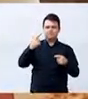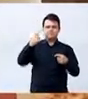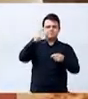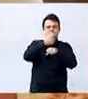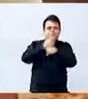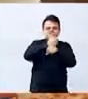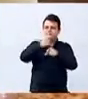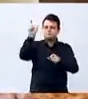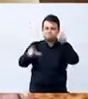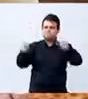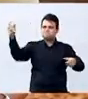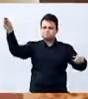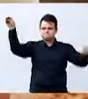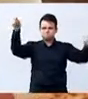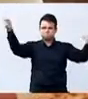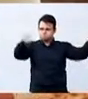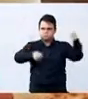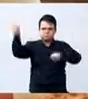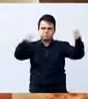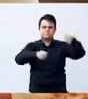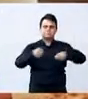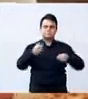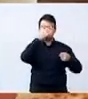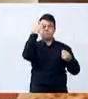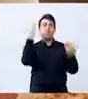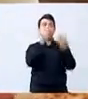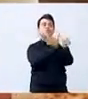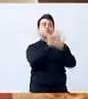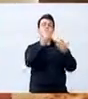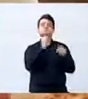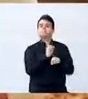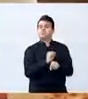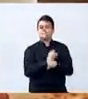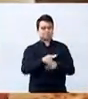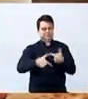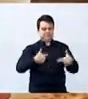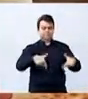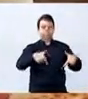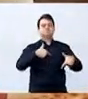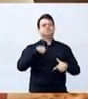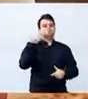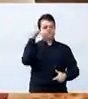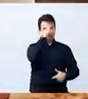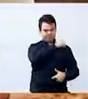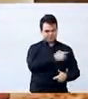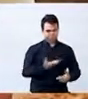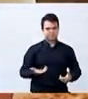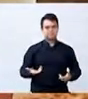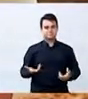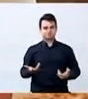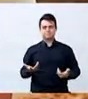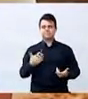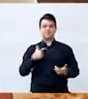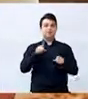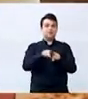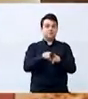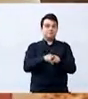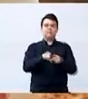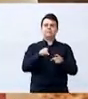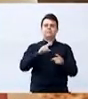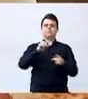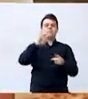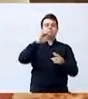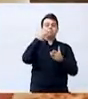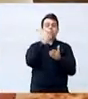espera, mas não tem como, né? Não tem como trabalhar. Os encargos sociais a gente não pode atrasar, né?